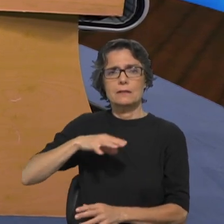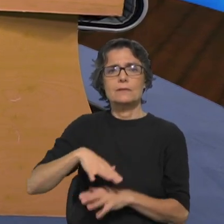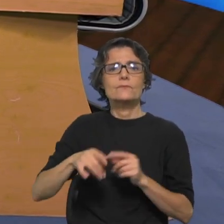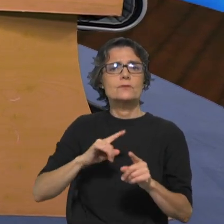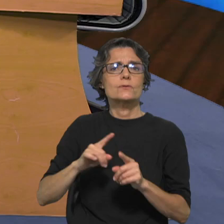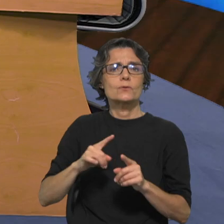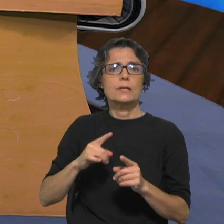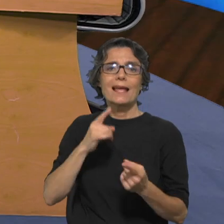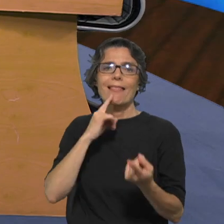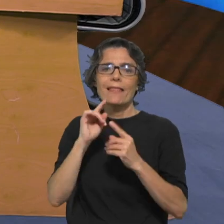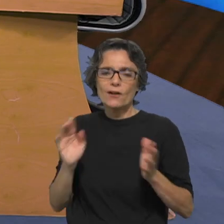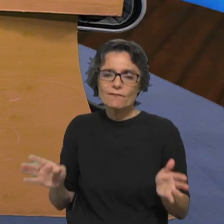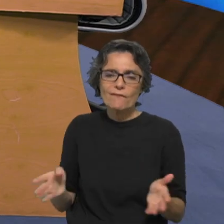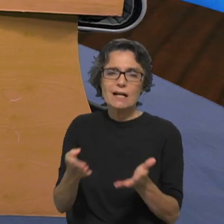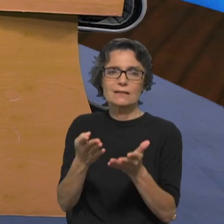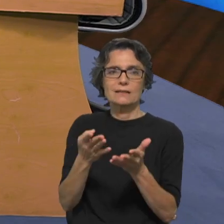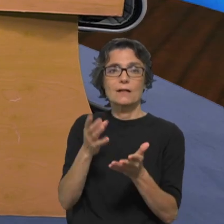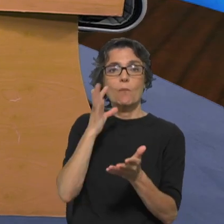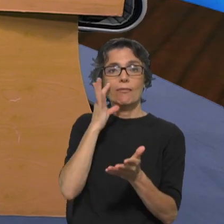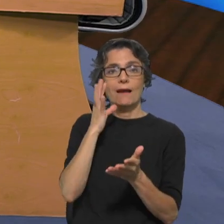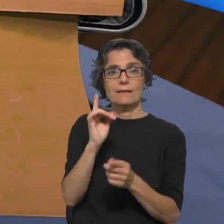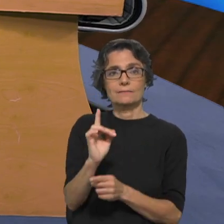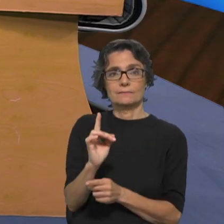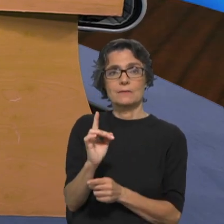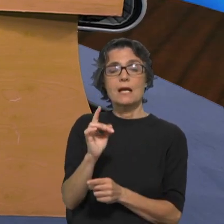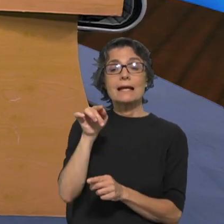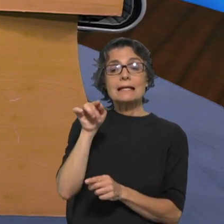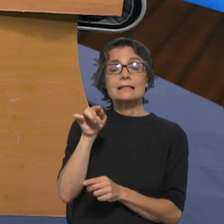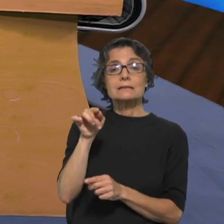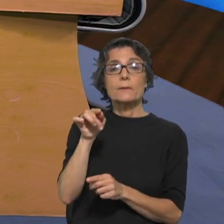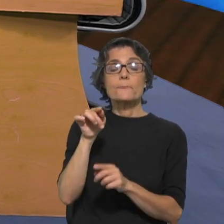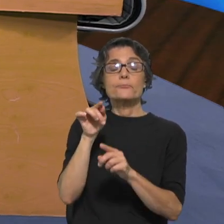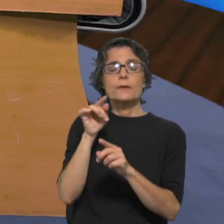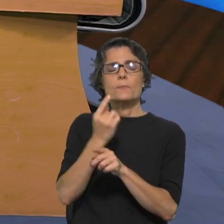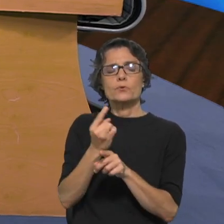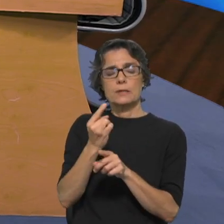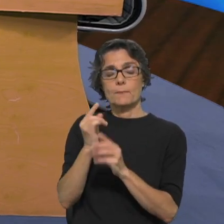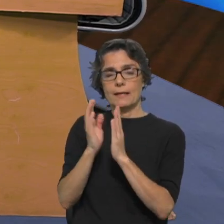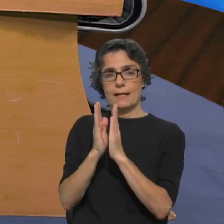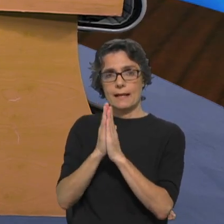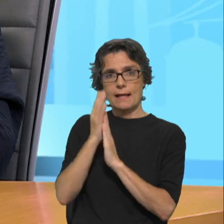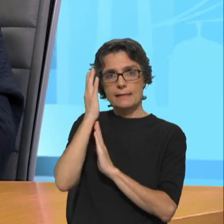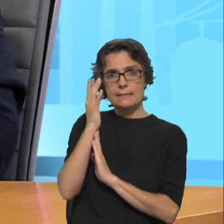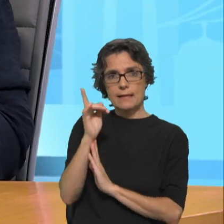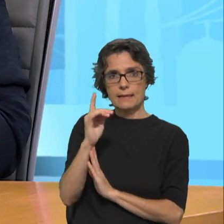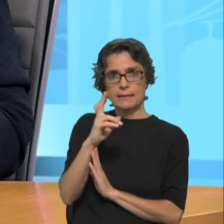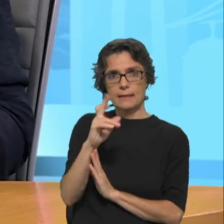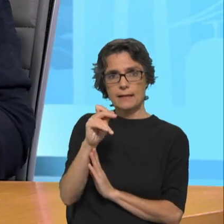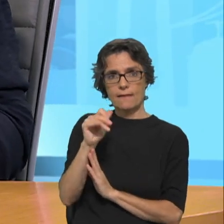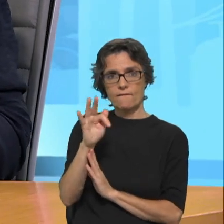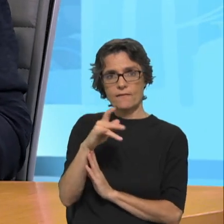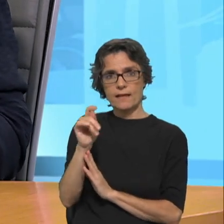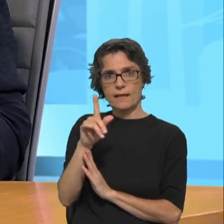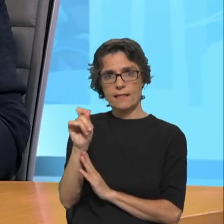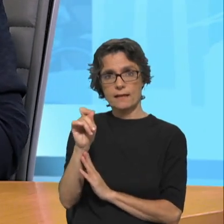tarde de diálogo, porque Santa Rafaela, com esta experiência que fez, é da